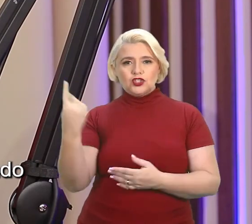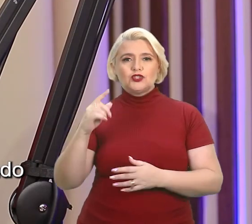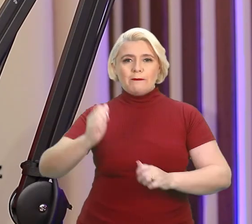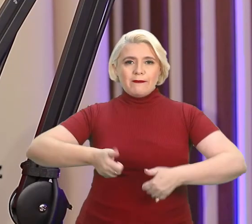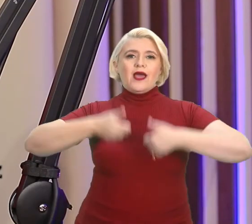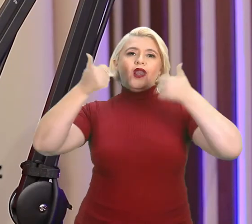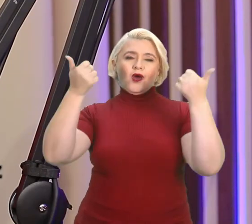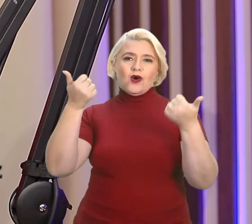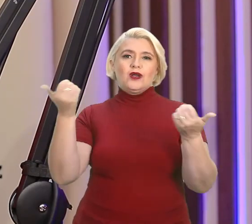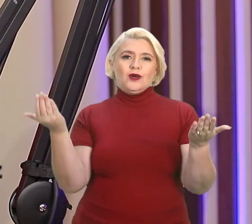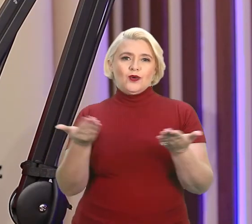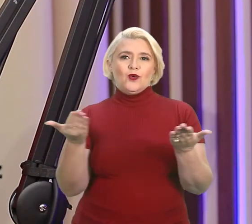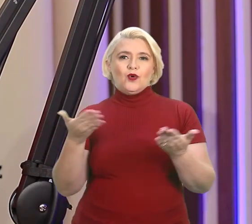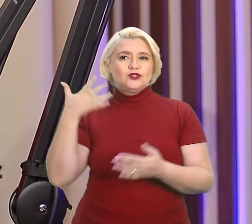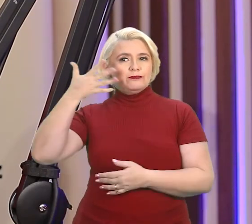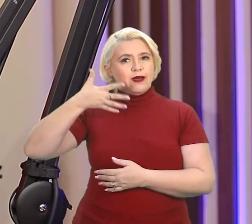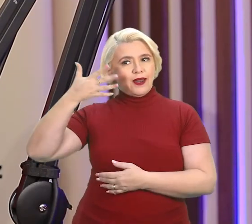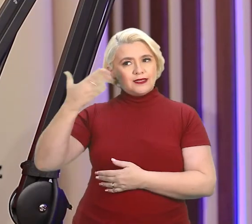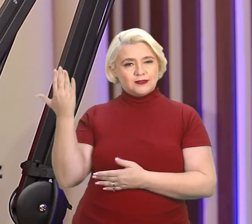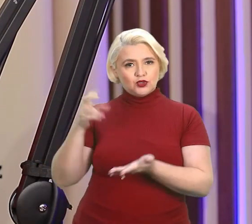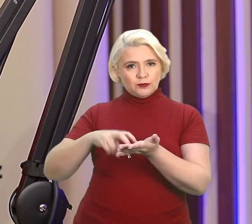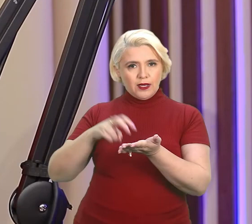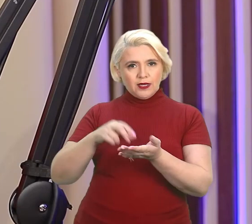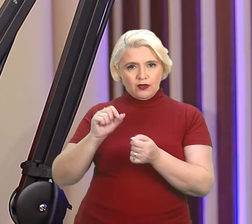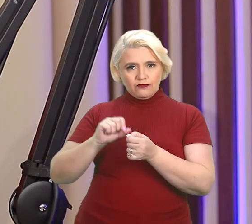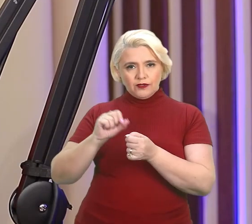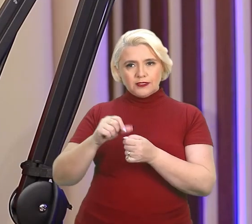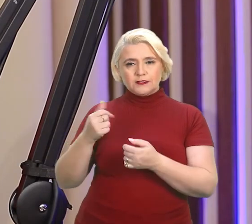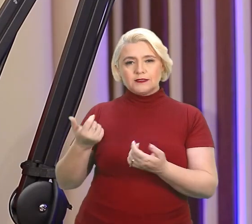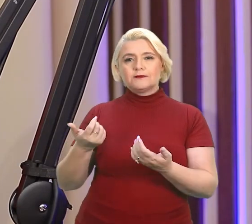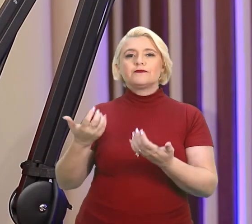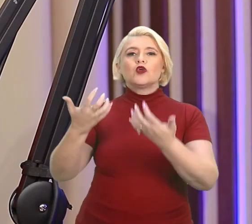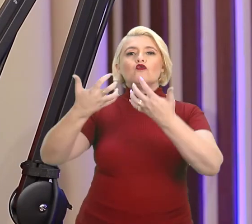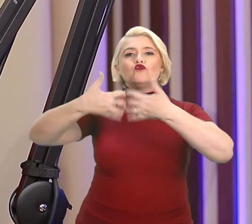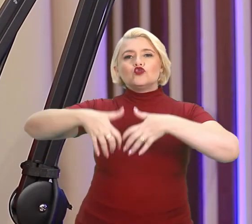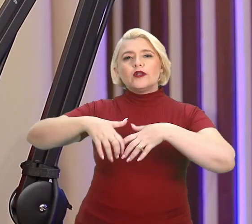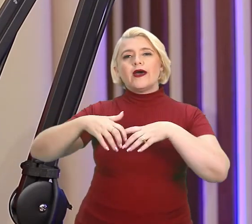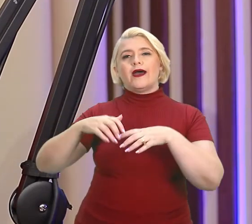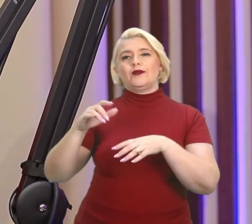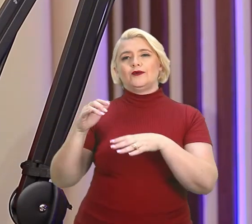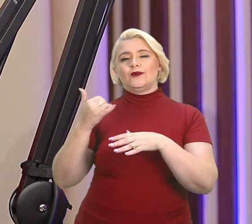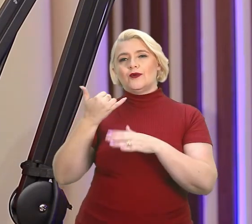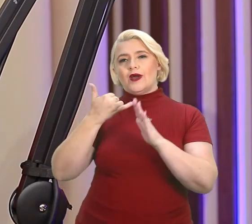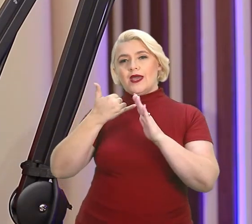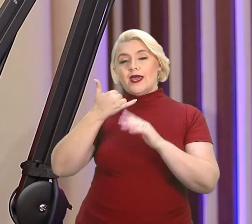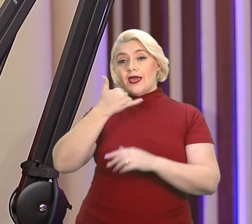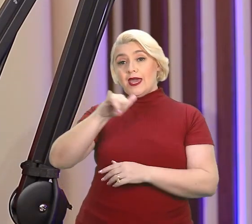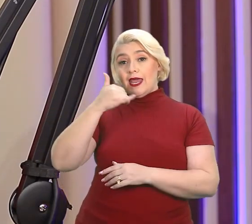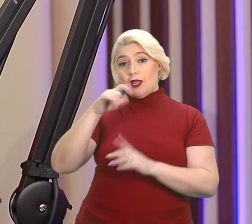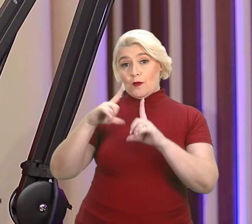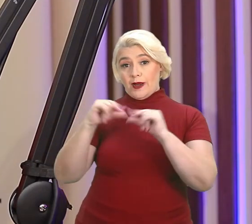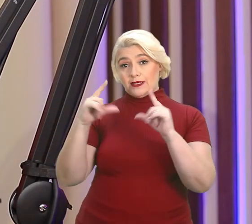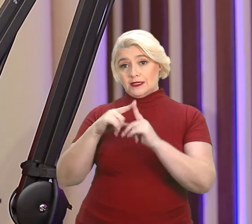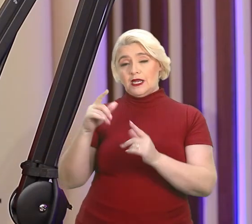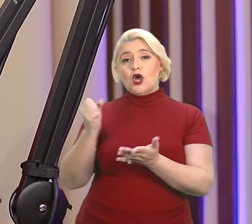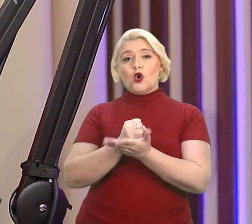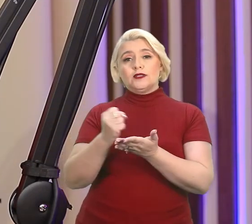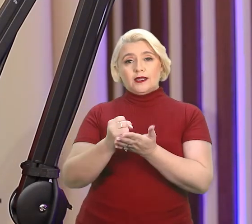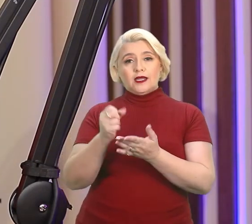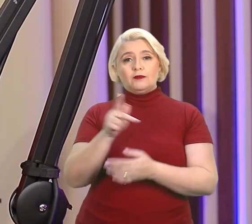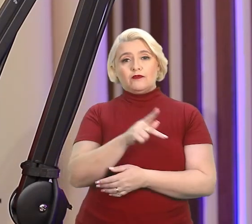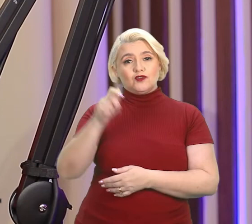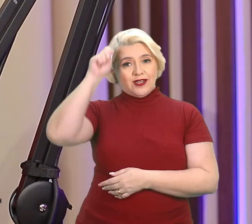melhora mesmo. Hoje eu falei numa palestra que eu fiz de manhã, os funcionários da Enel em Brasília contrataram a professora